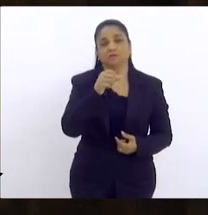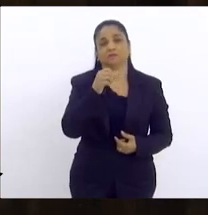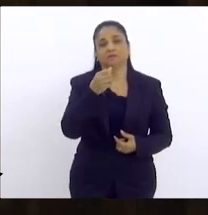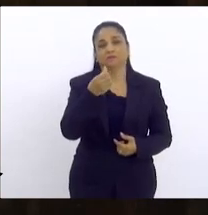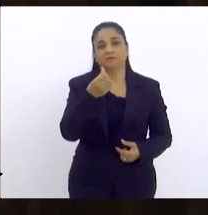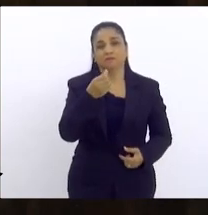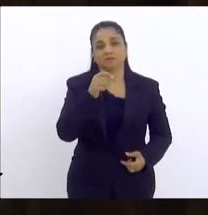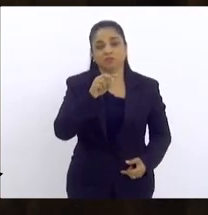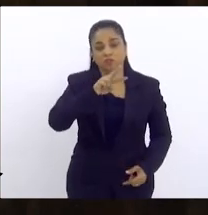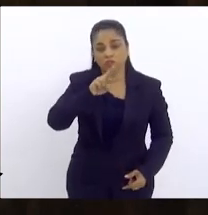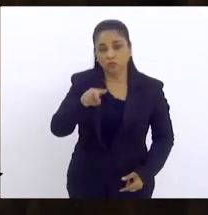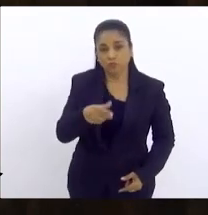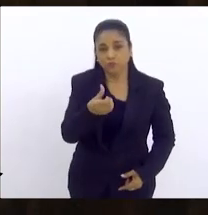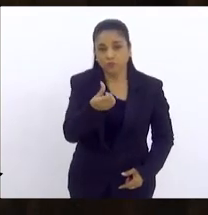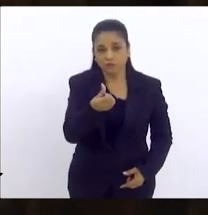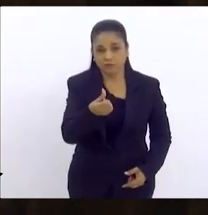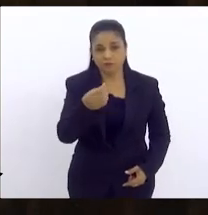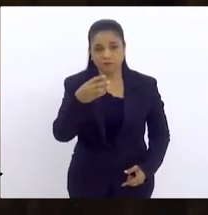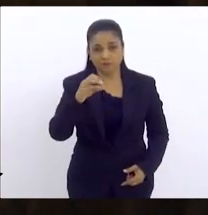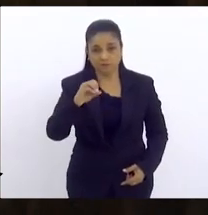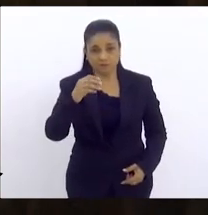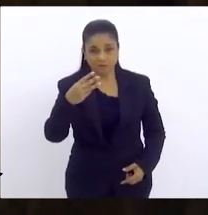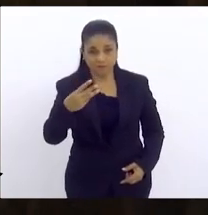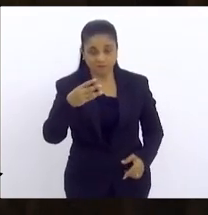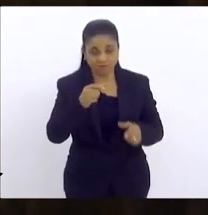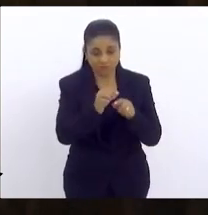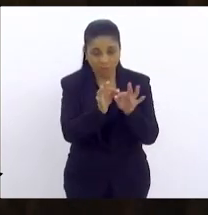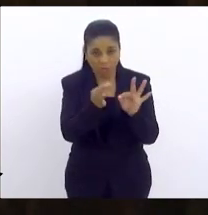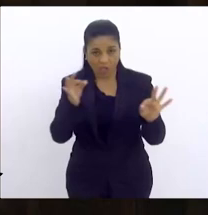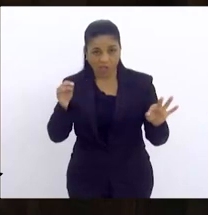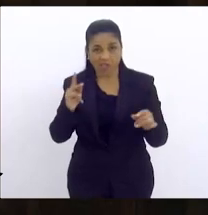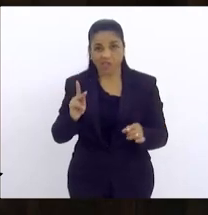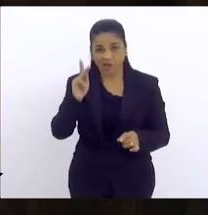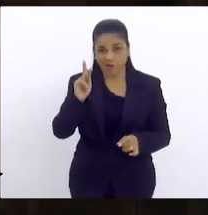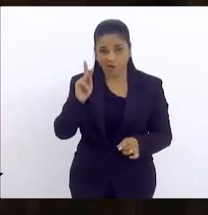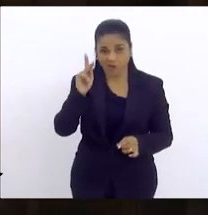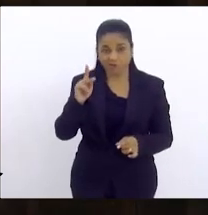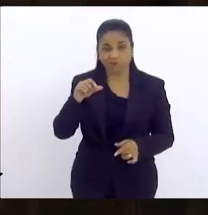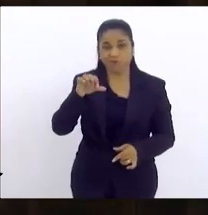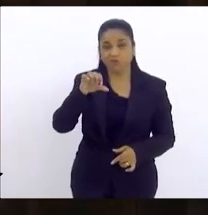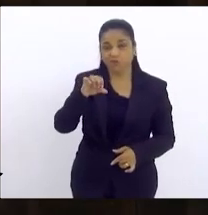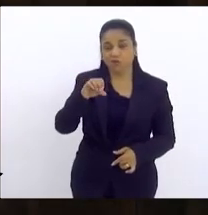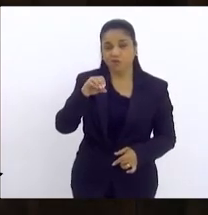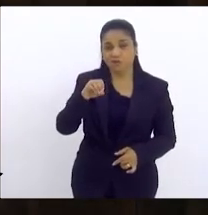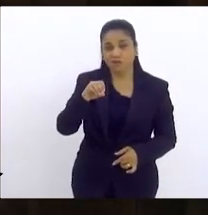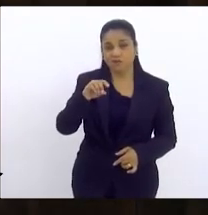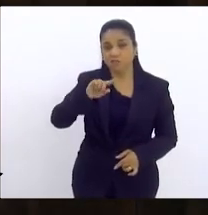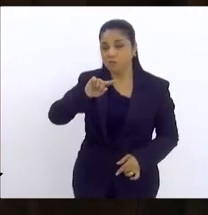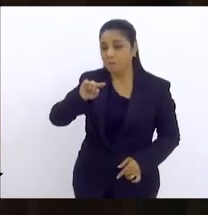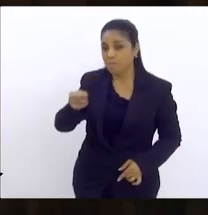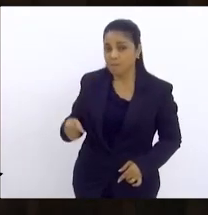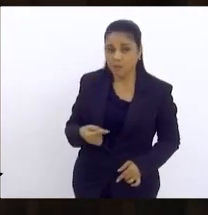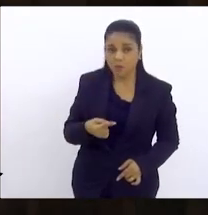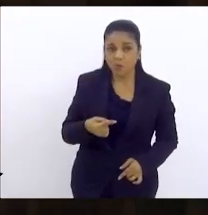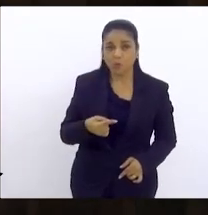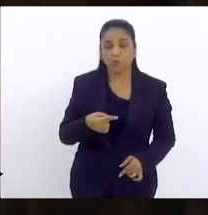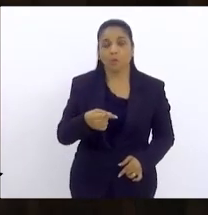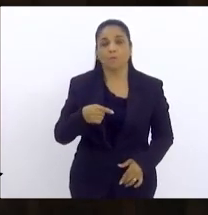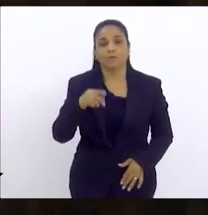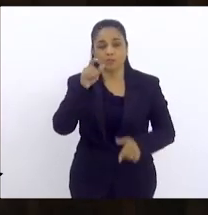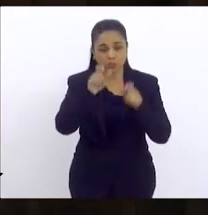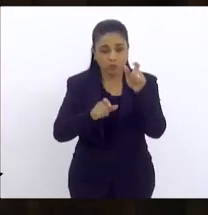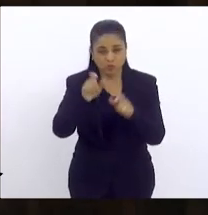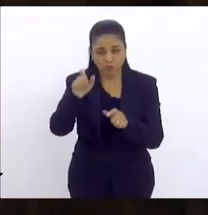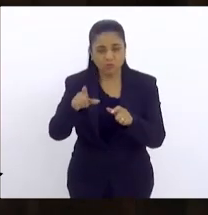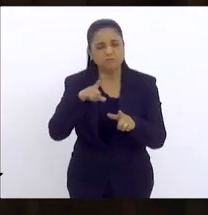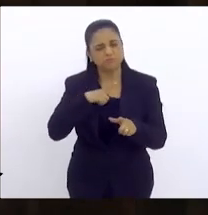uma população próxima três milhões e 900 mil pessoas uma área que nós temos muitos bolsões